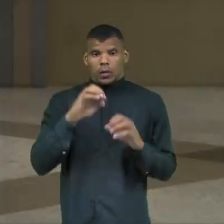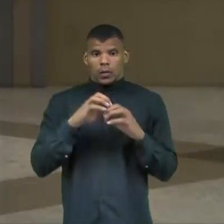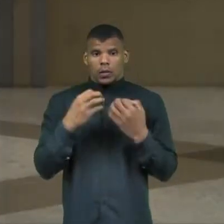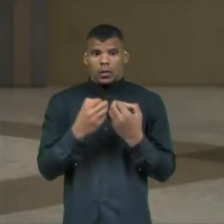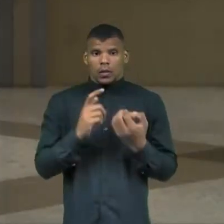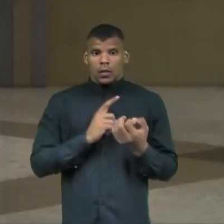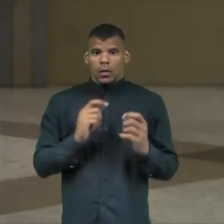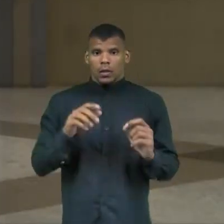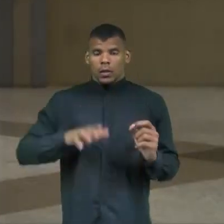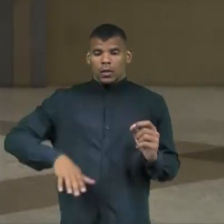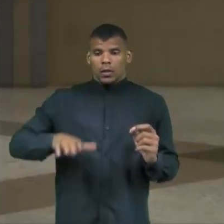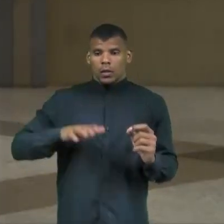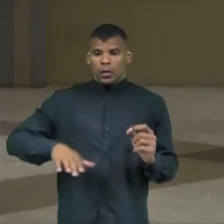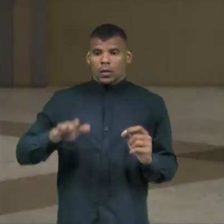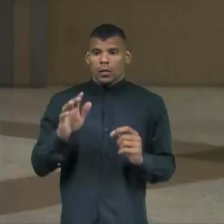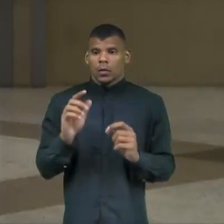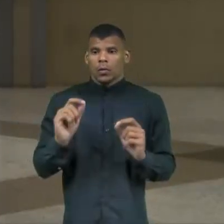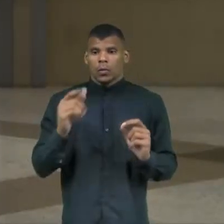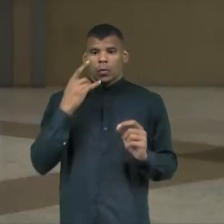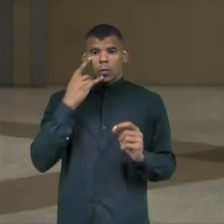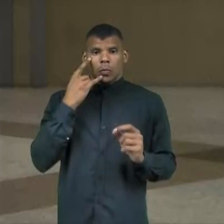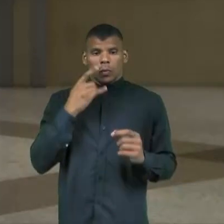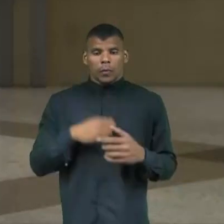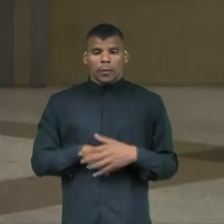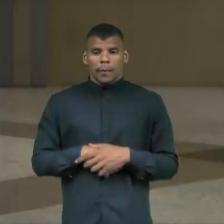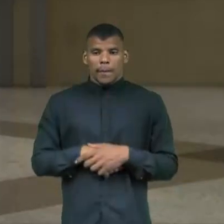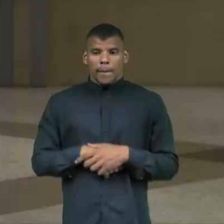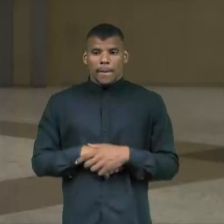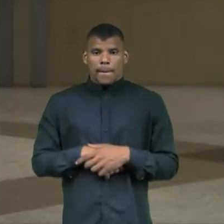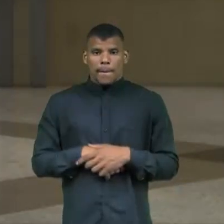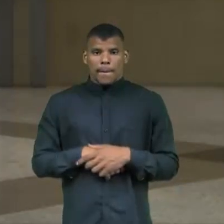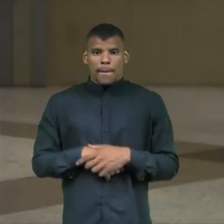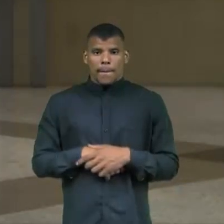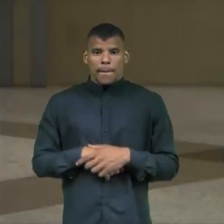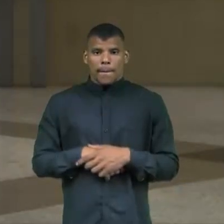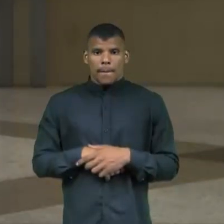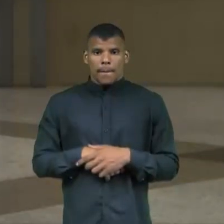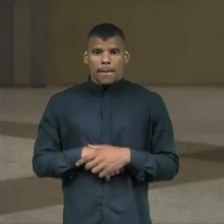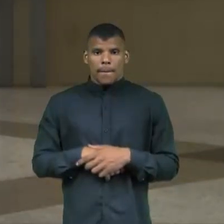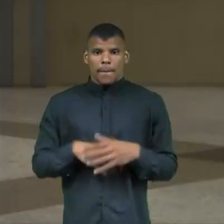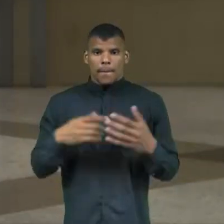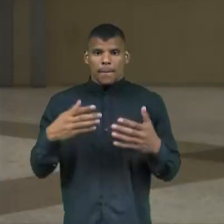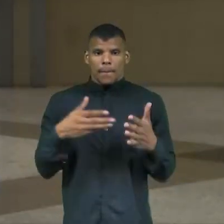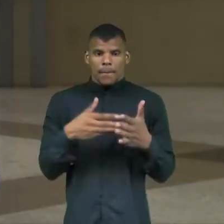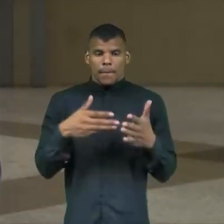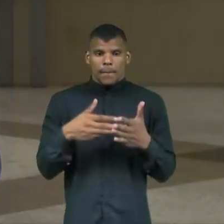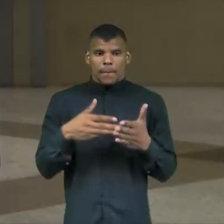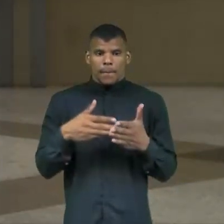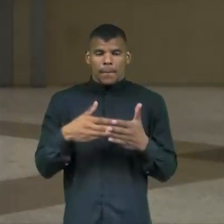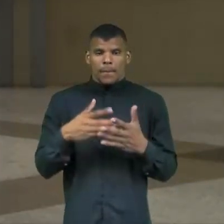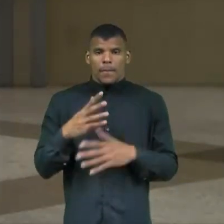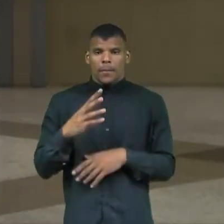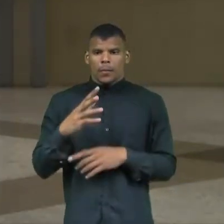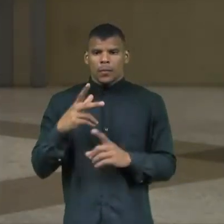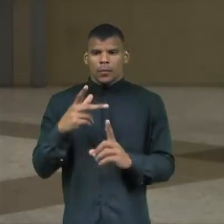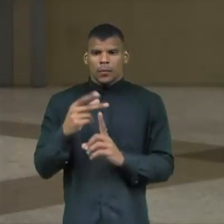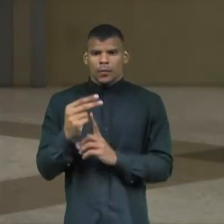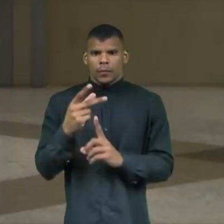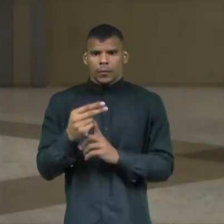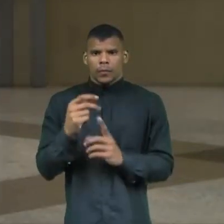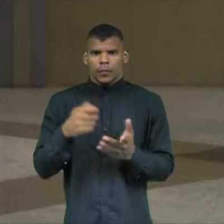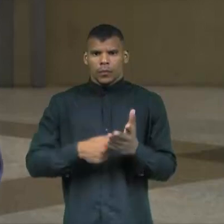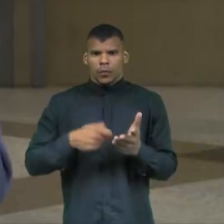crianças com síndrome de Down. A síndrome de Down, os desafios, a superação, a luta